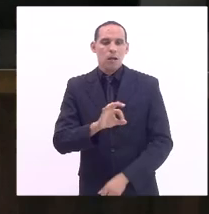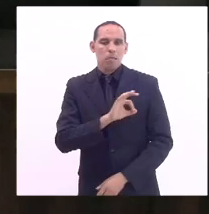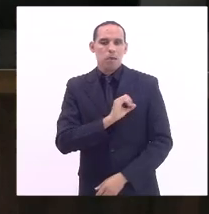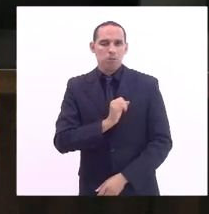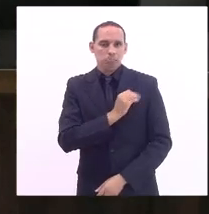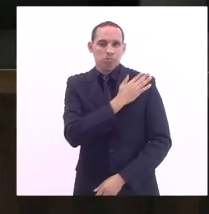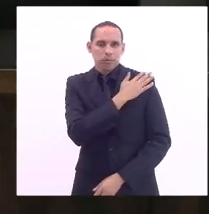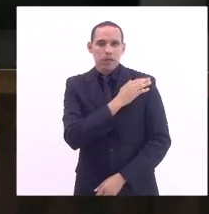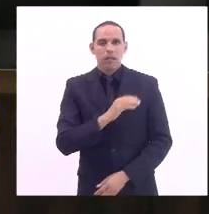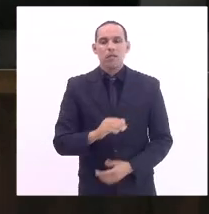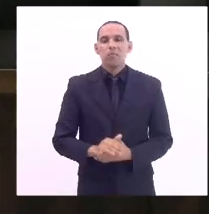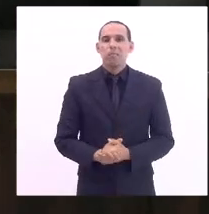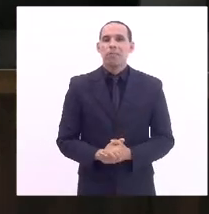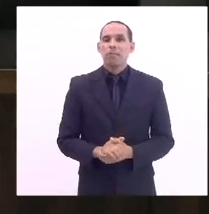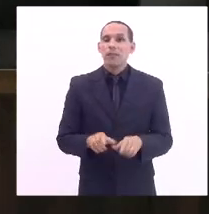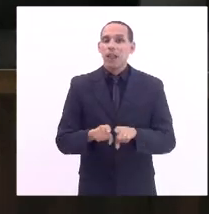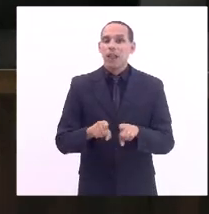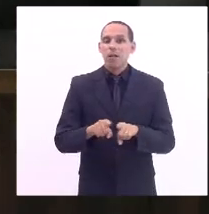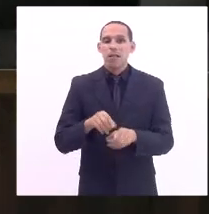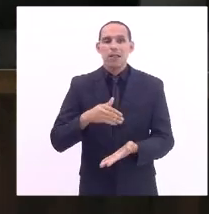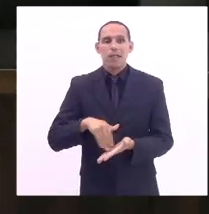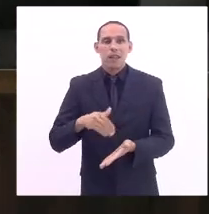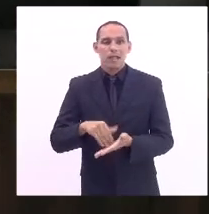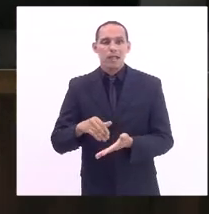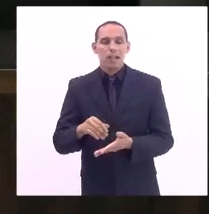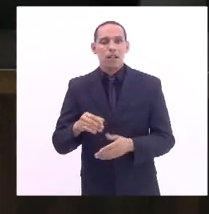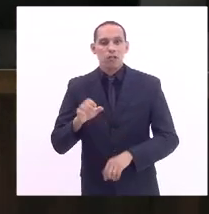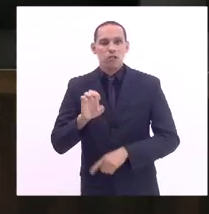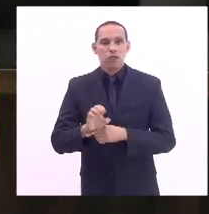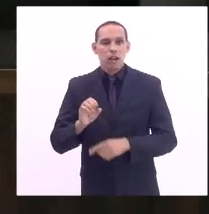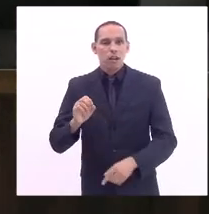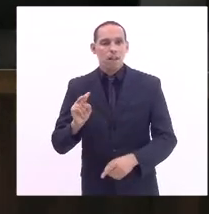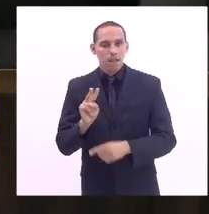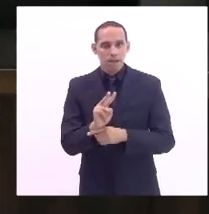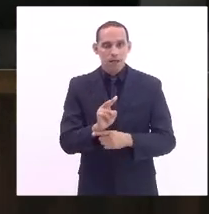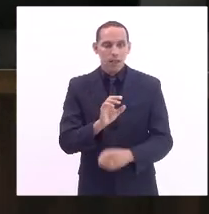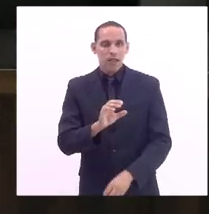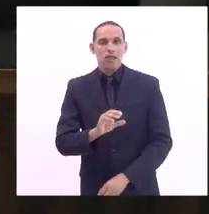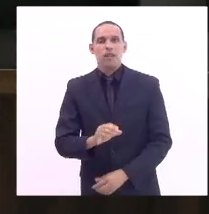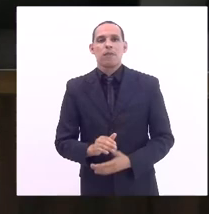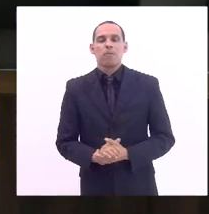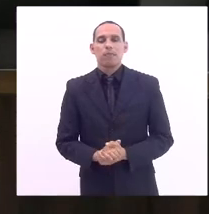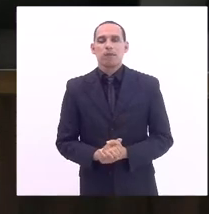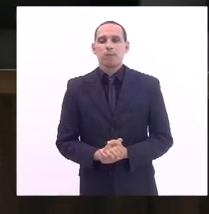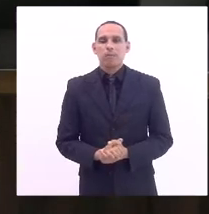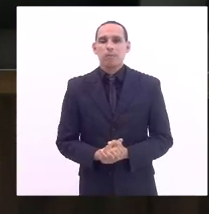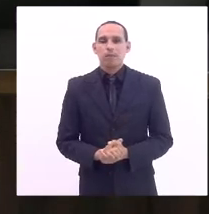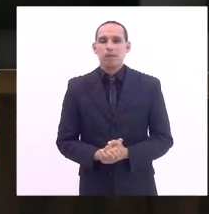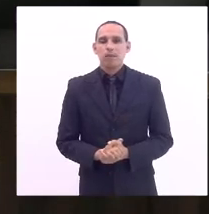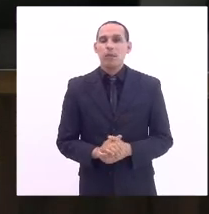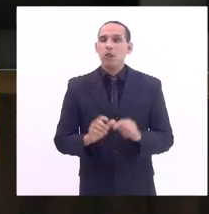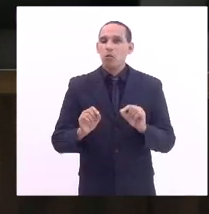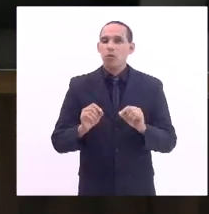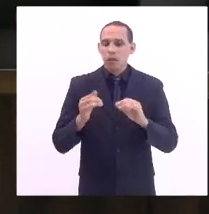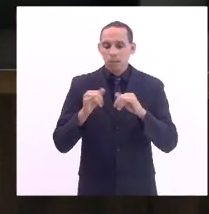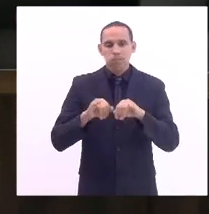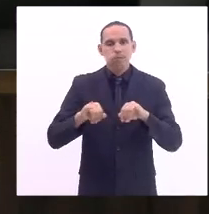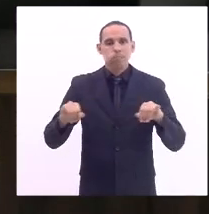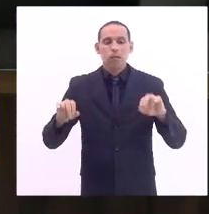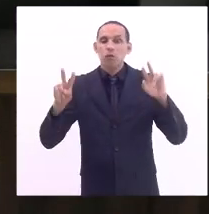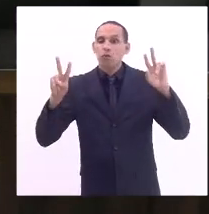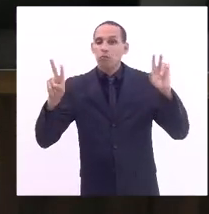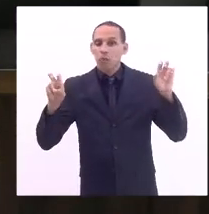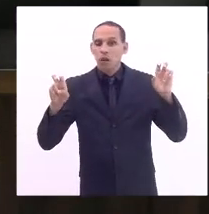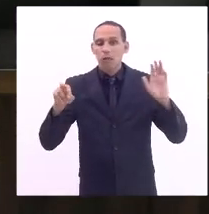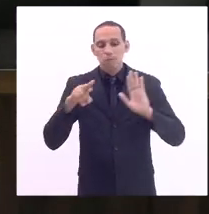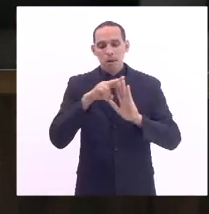Marinho Pires, e ao secretário de Estado da Defesa Civil, coronel bombeiro Leandro Sampaio Monteiro, um envio de mensagem expondo sobre a